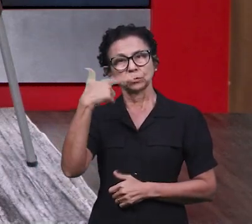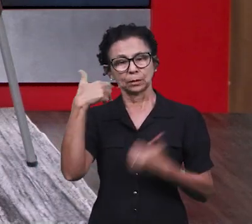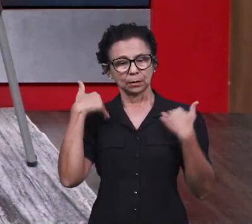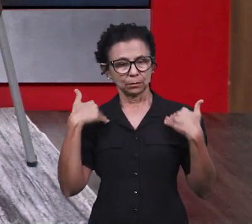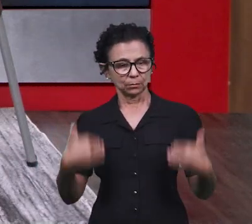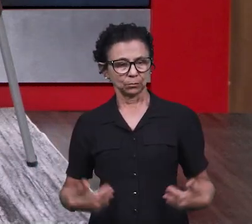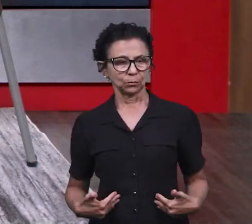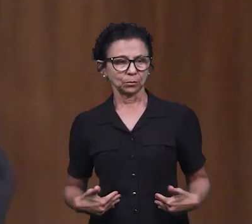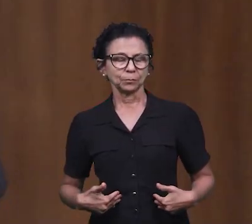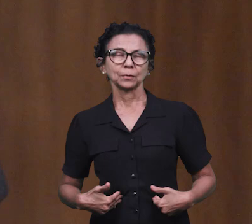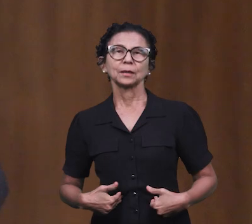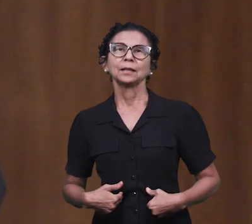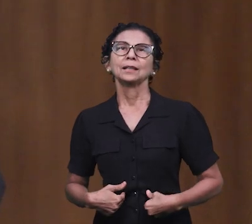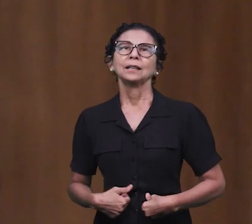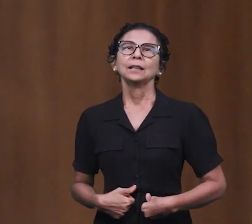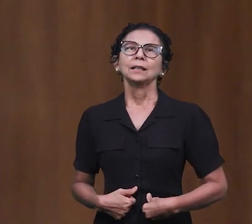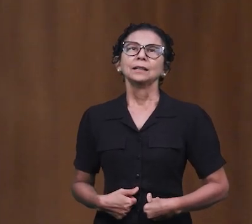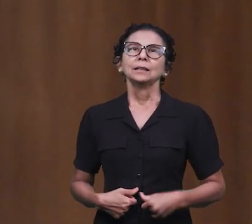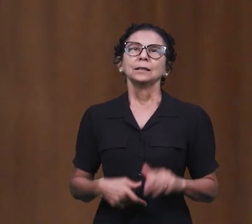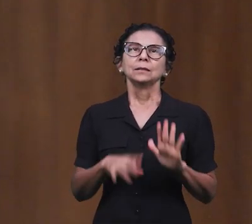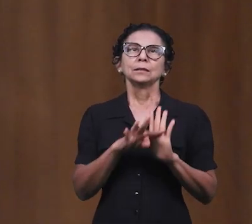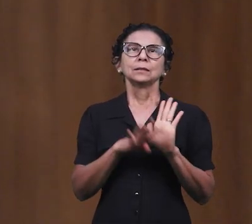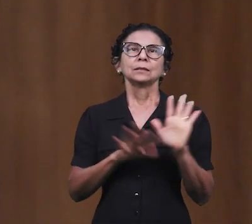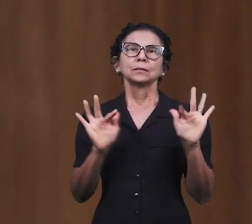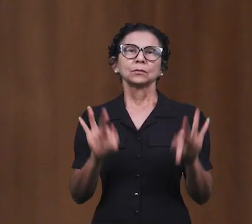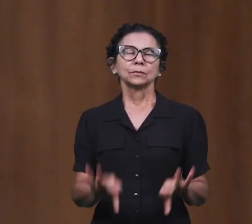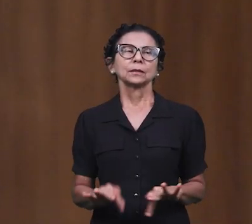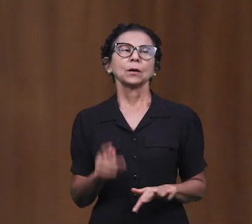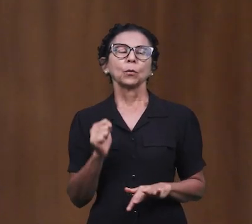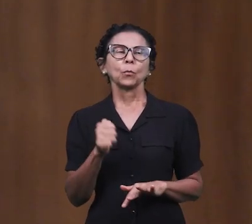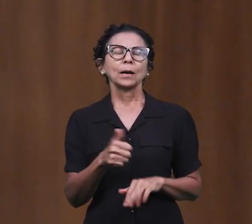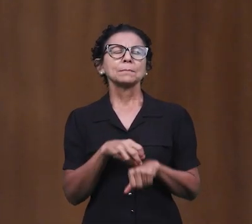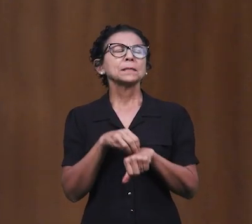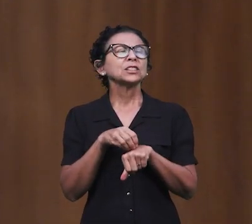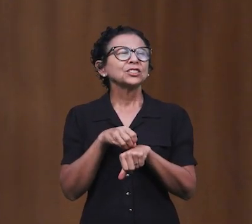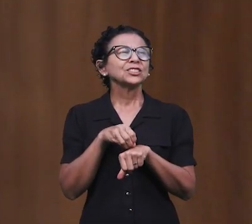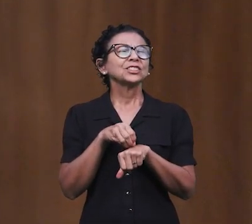final do nosso programa, mas eu queria uma dica. Você dá uma dica para